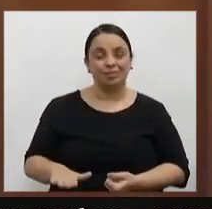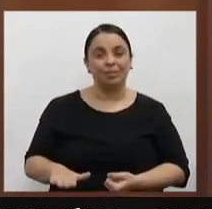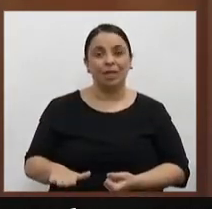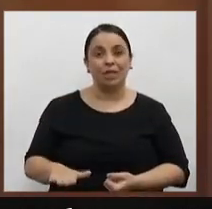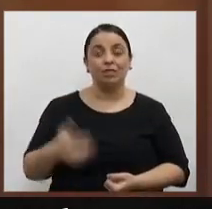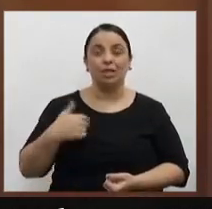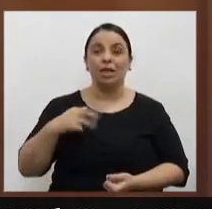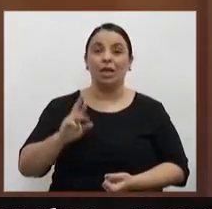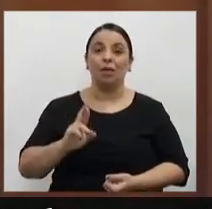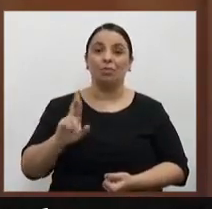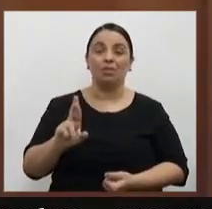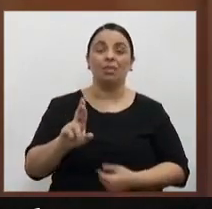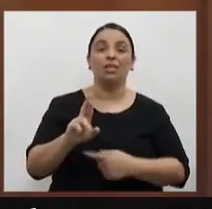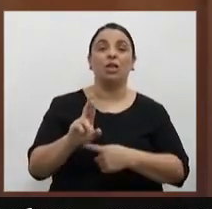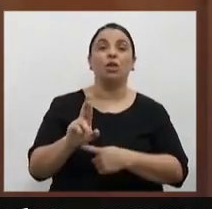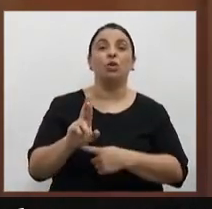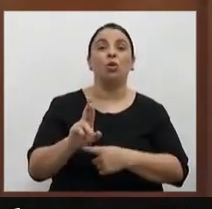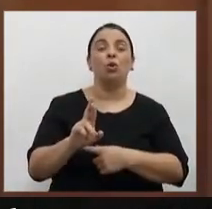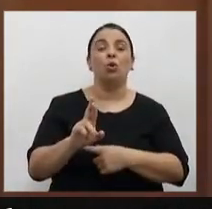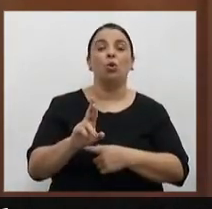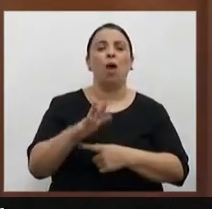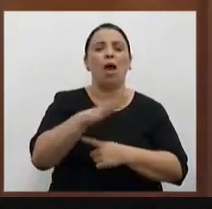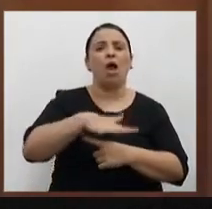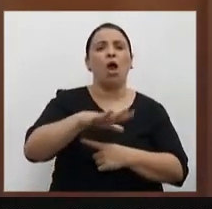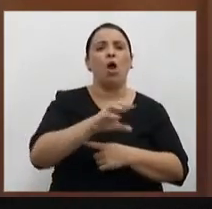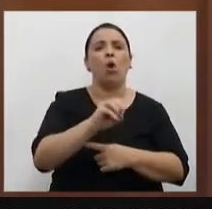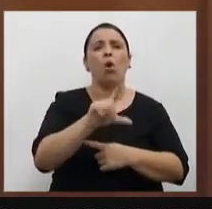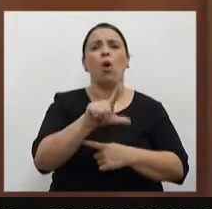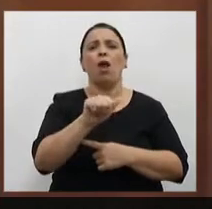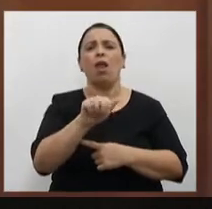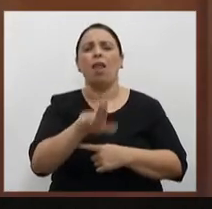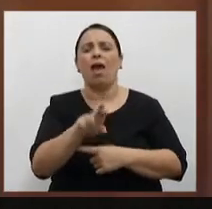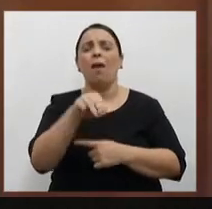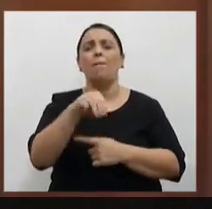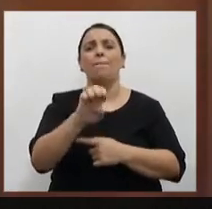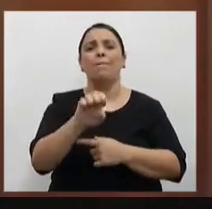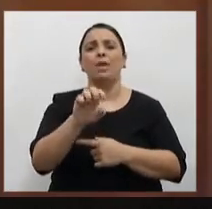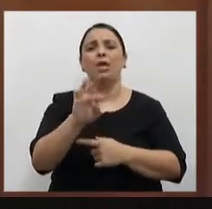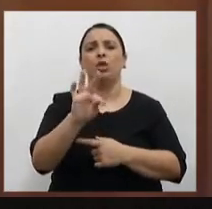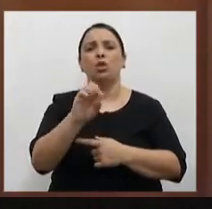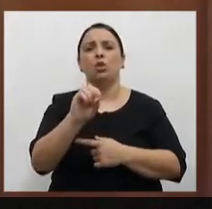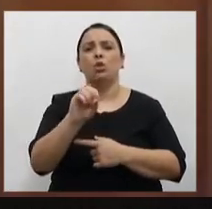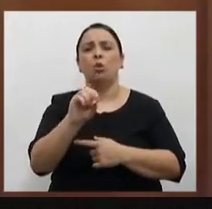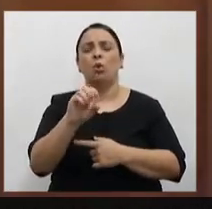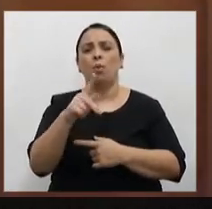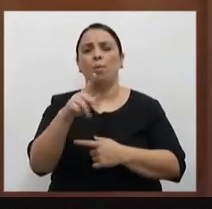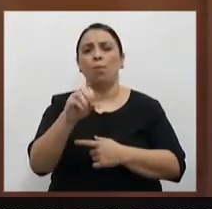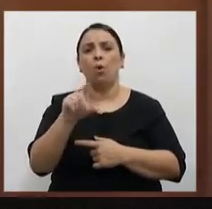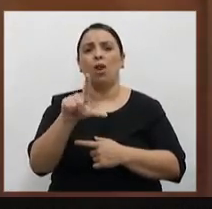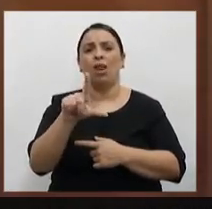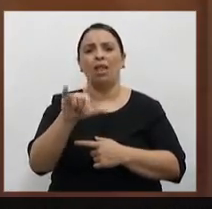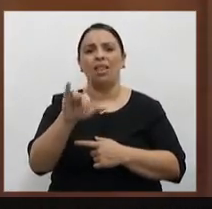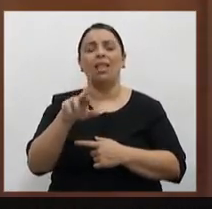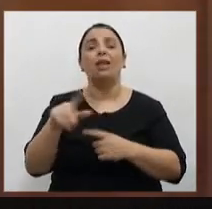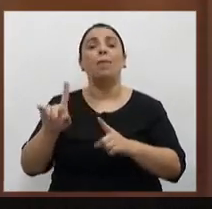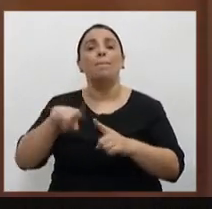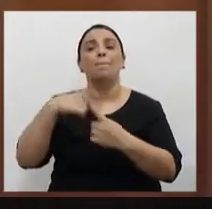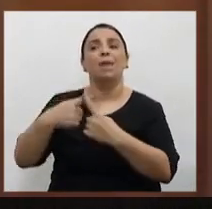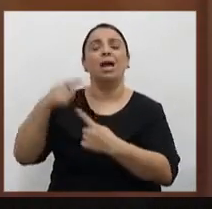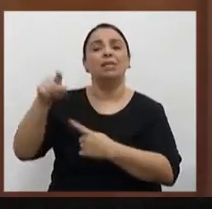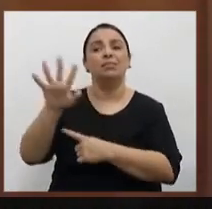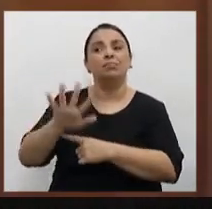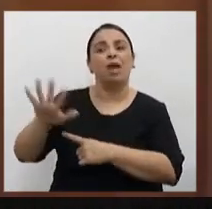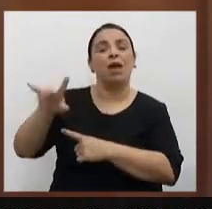representando o Colar Metropolitano do Vale do Aço. Nós temos aqui o Fórum de Direitos da Pessoa com Deficiência, da qual